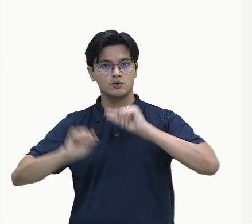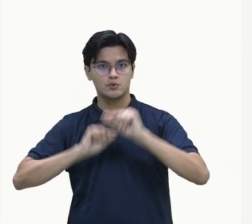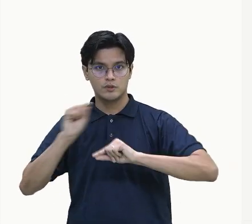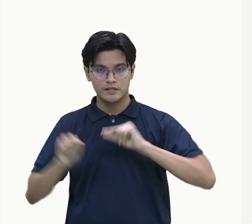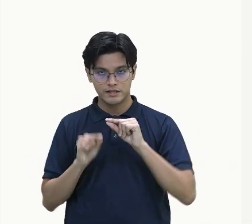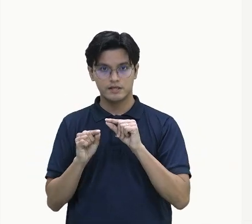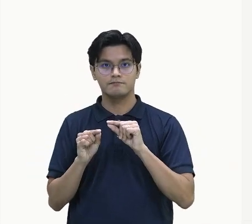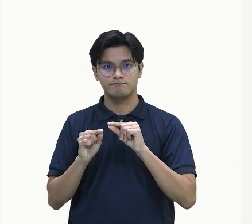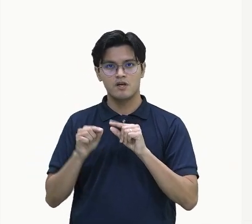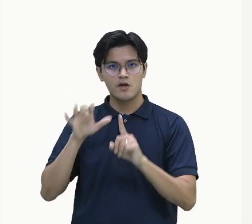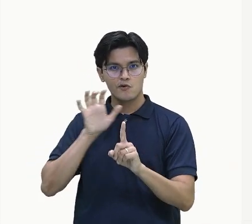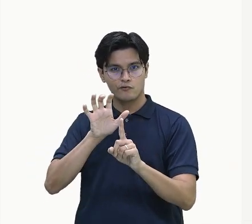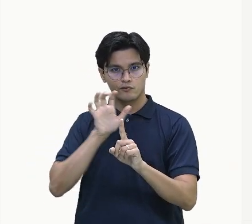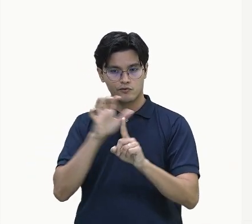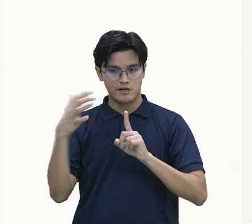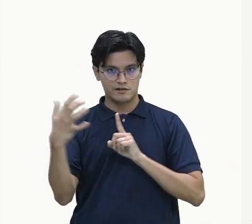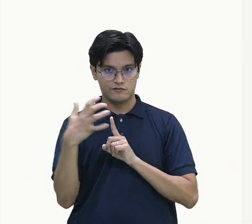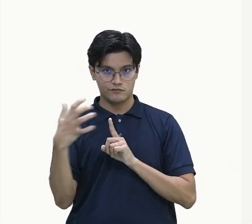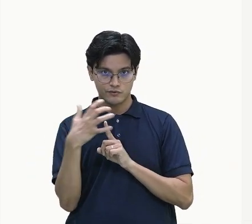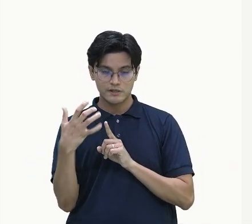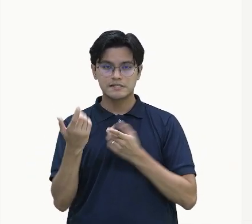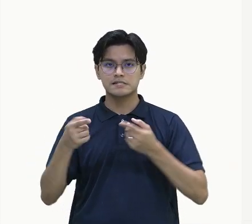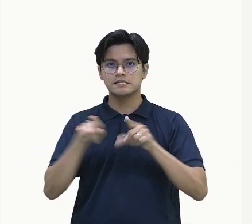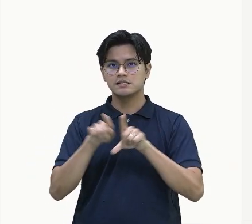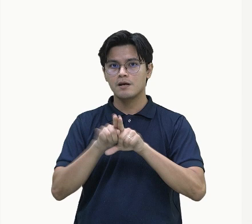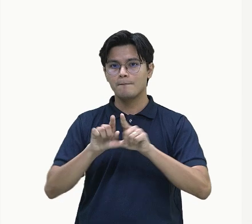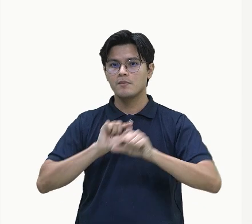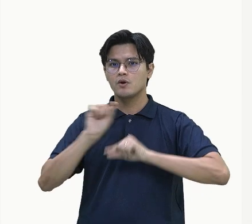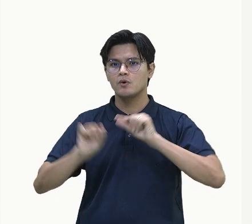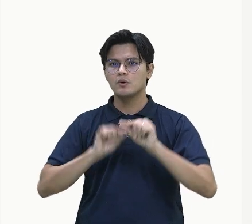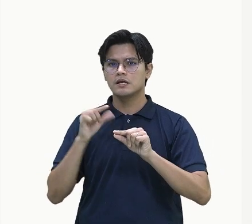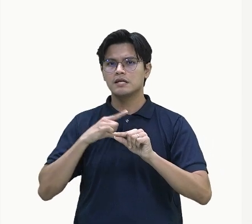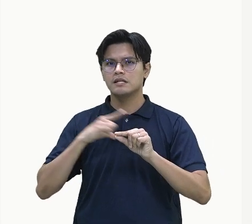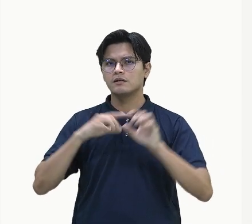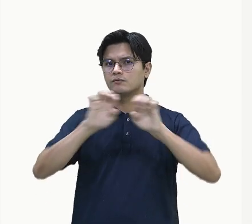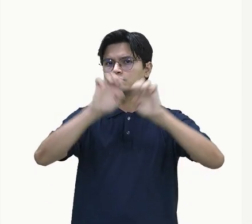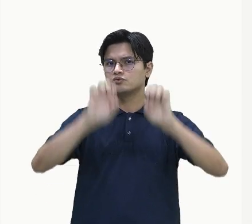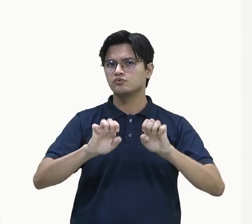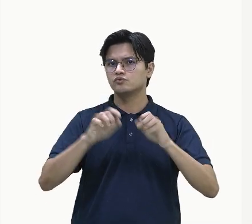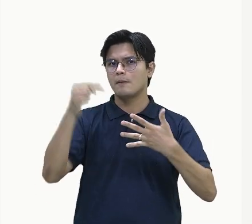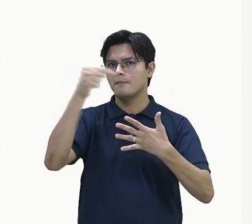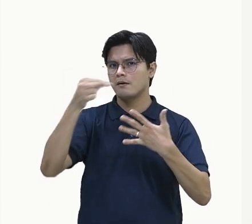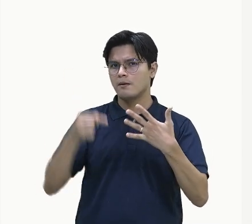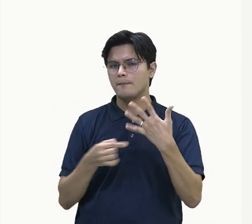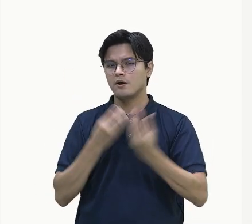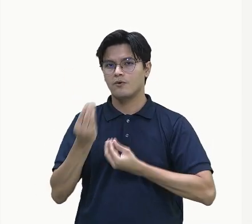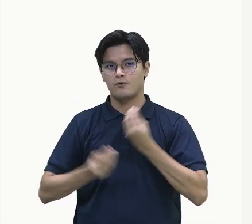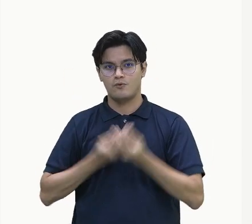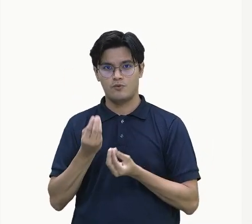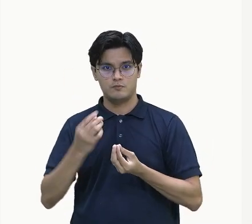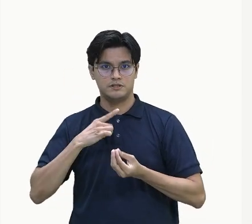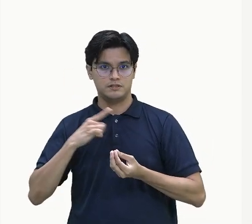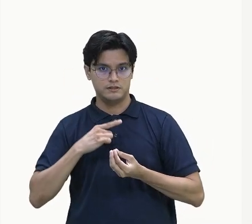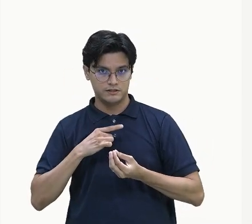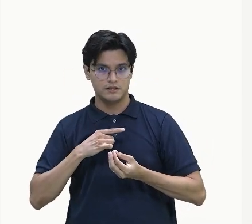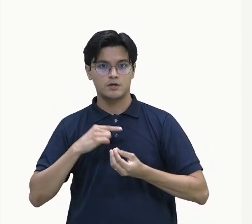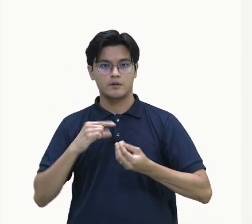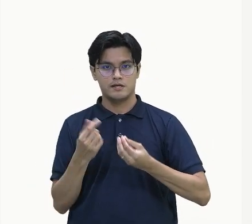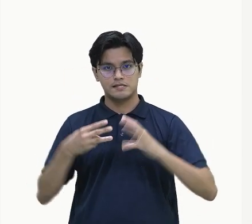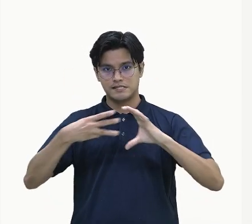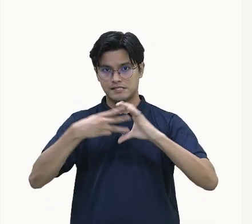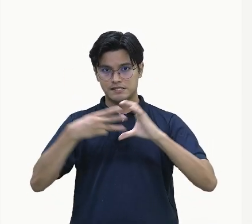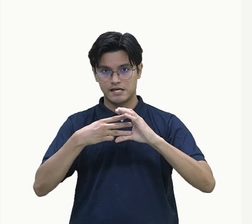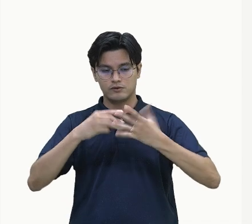nervosos. Quais são as partes que vão compor essa célula? Né? Temos o corpo celular, que